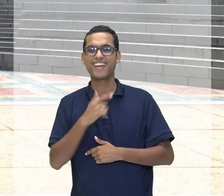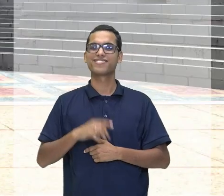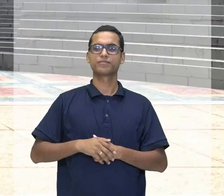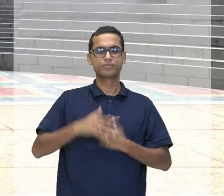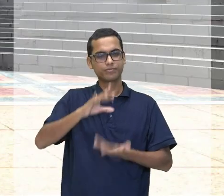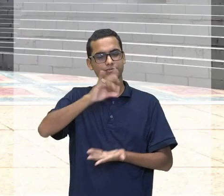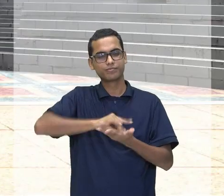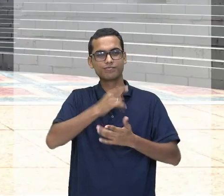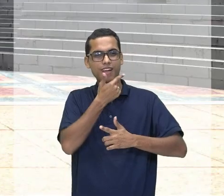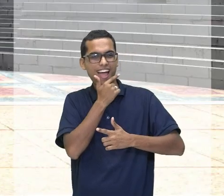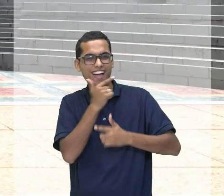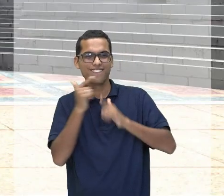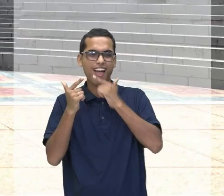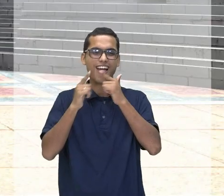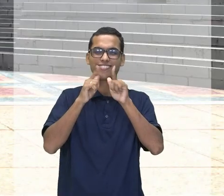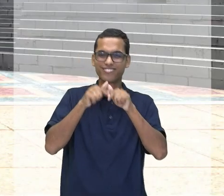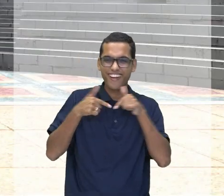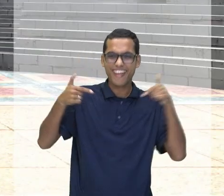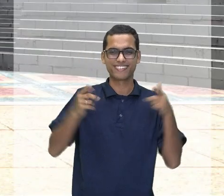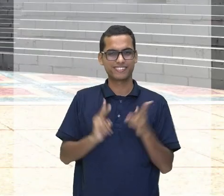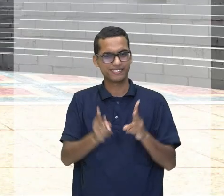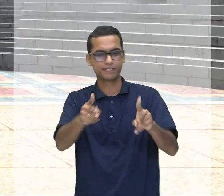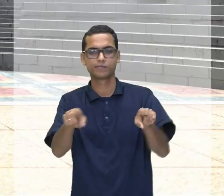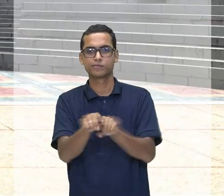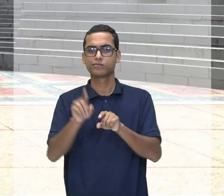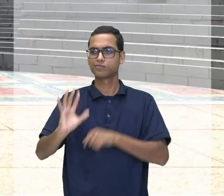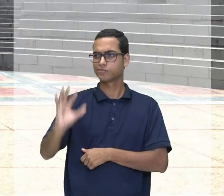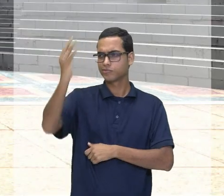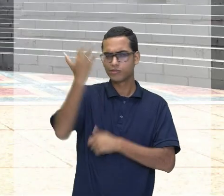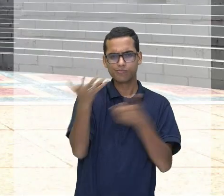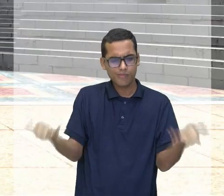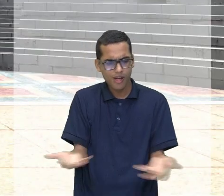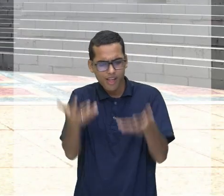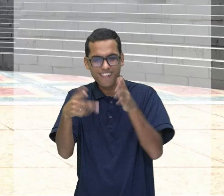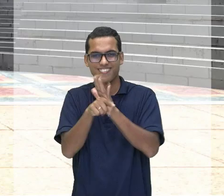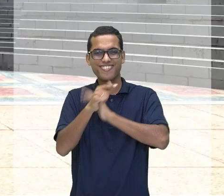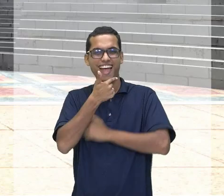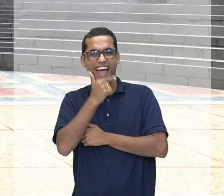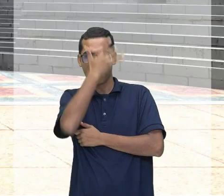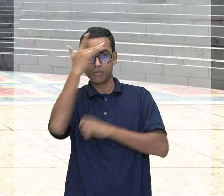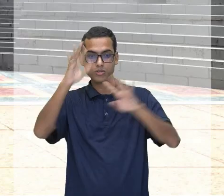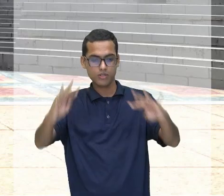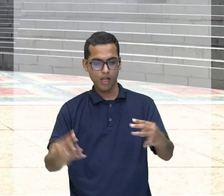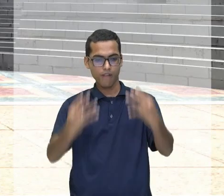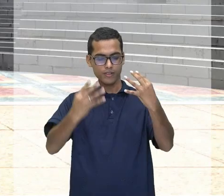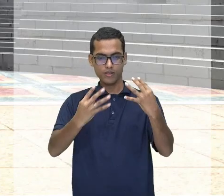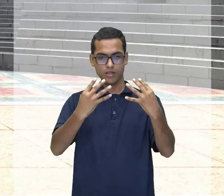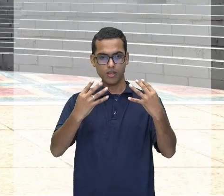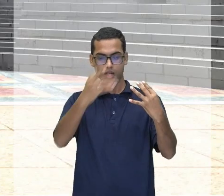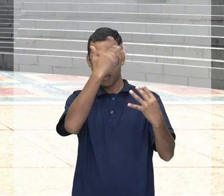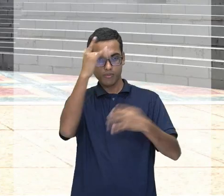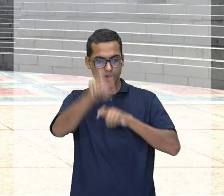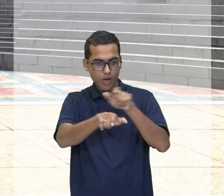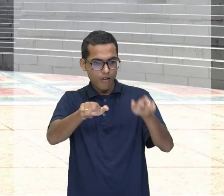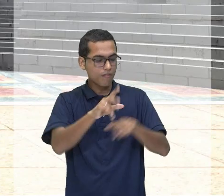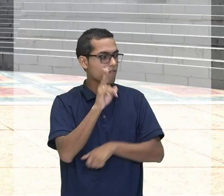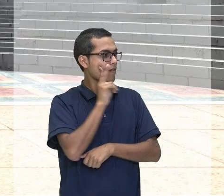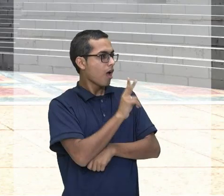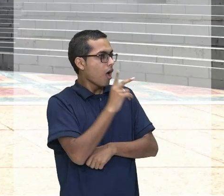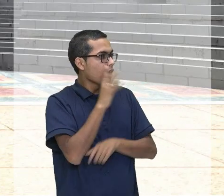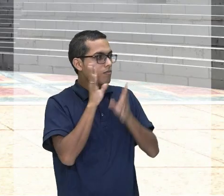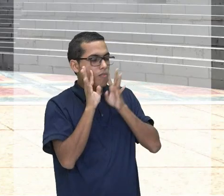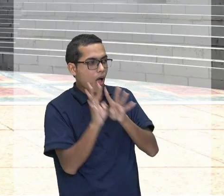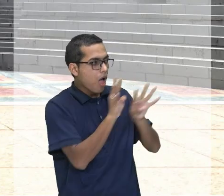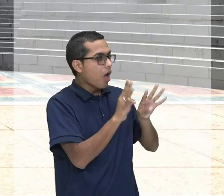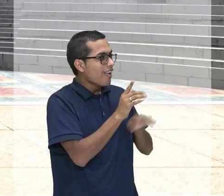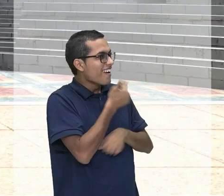expor aí situações que vão provocar riso, né, nos nossos espectadores, tá bom? Então, ela vem também